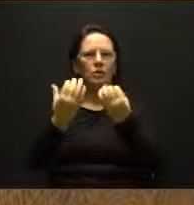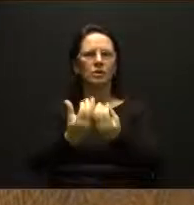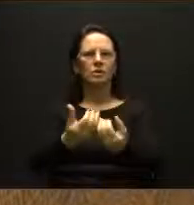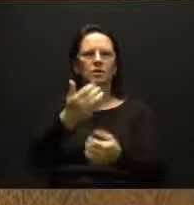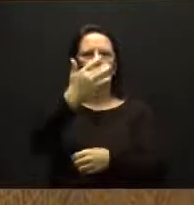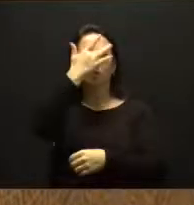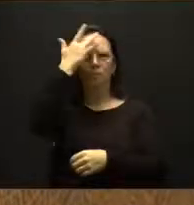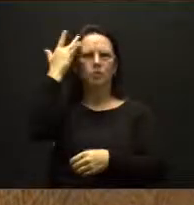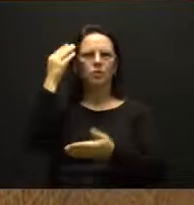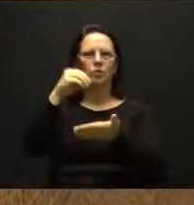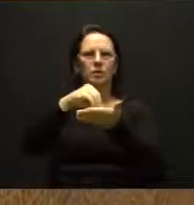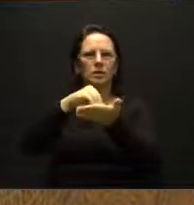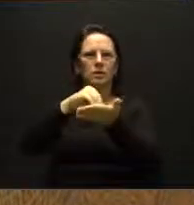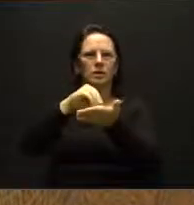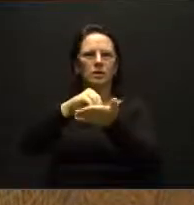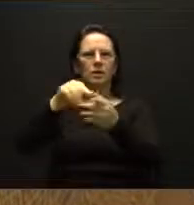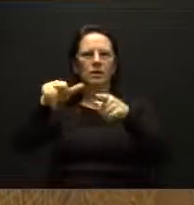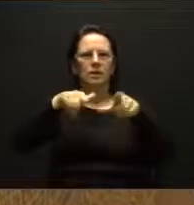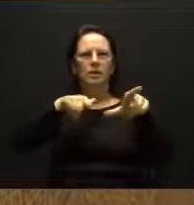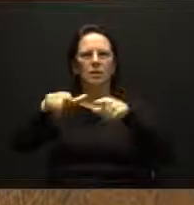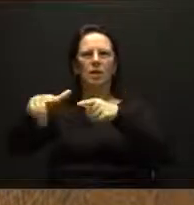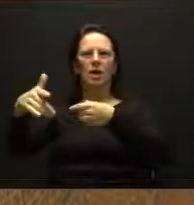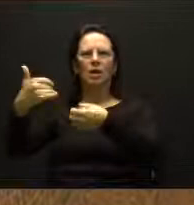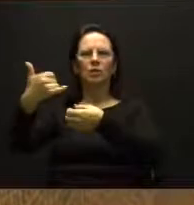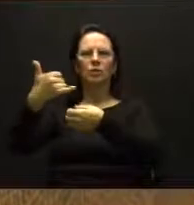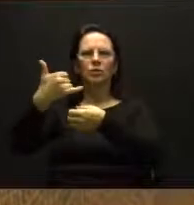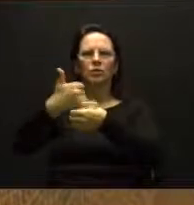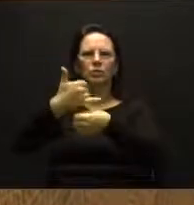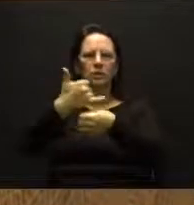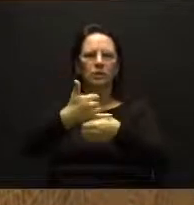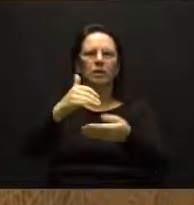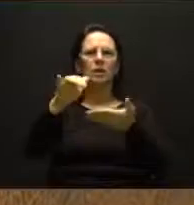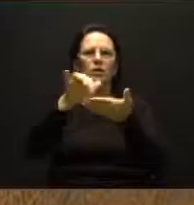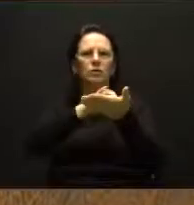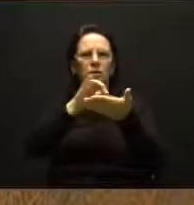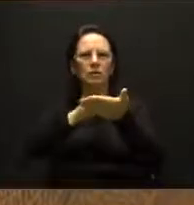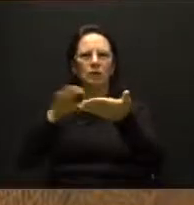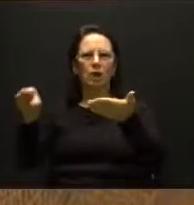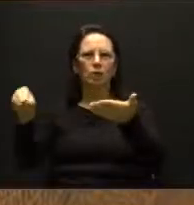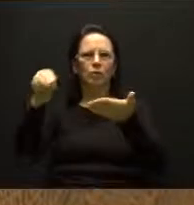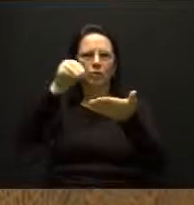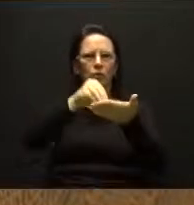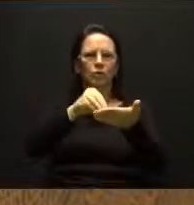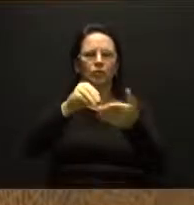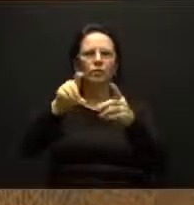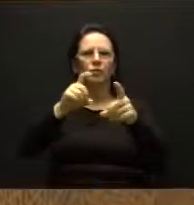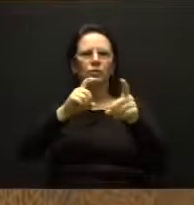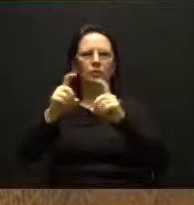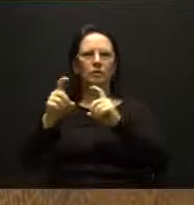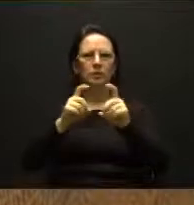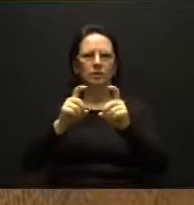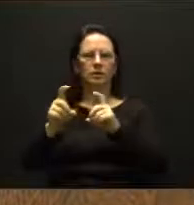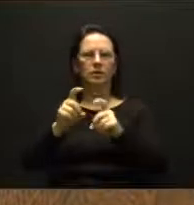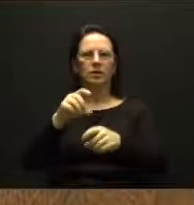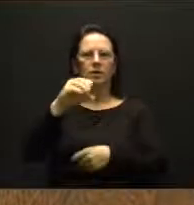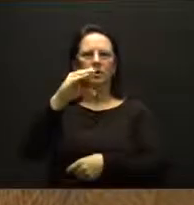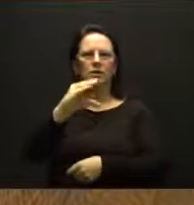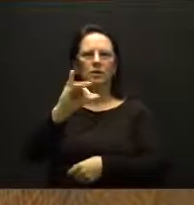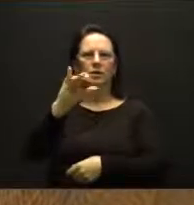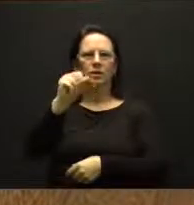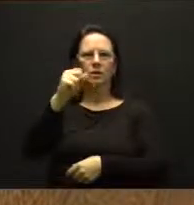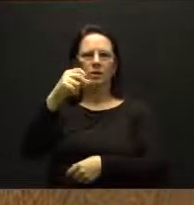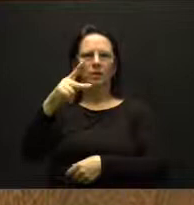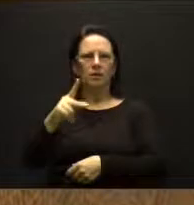oab secretário municipal de assistência social de emprego e desenvolvimento sustentável ciesp ea